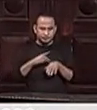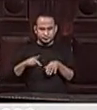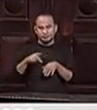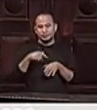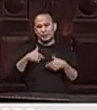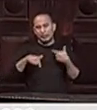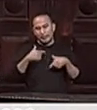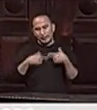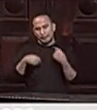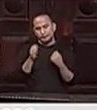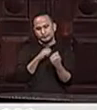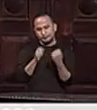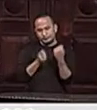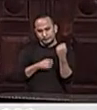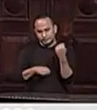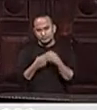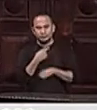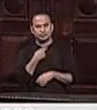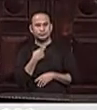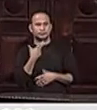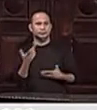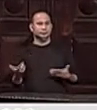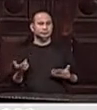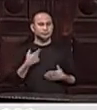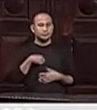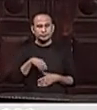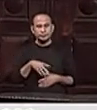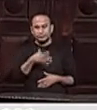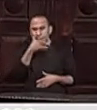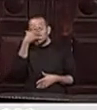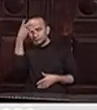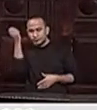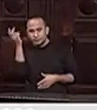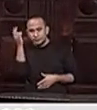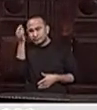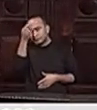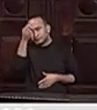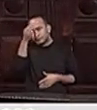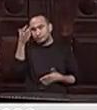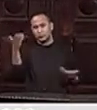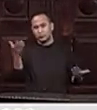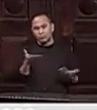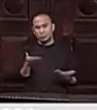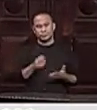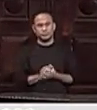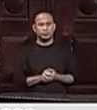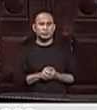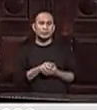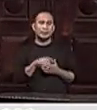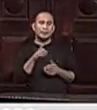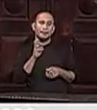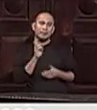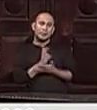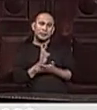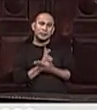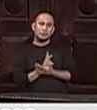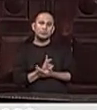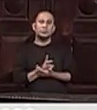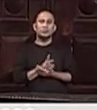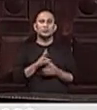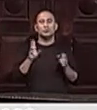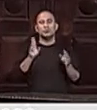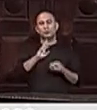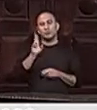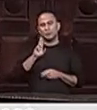como escravos, e nós não podemos perder de vista essa memória. E, infelizmente, hoje, mesmo com o título da Unesco, aquele local